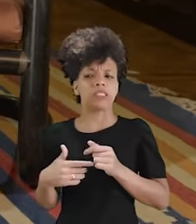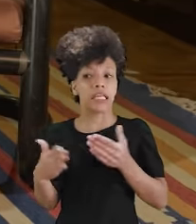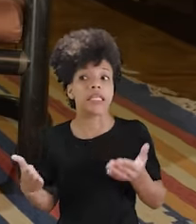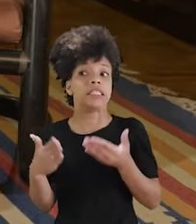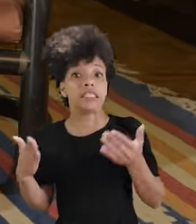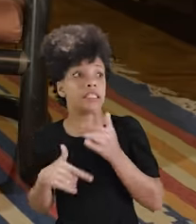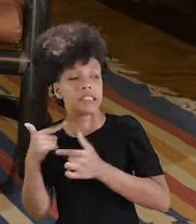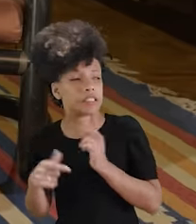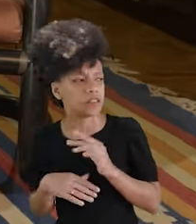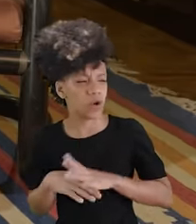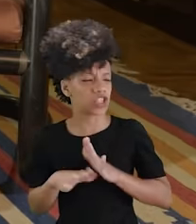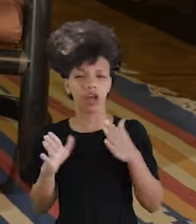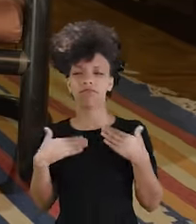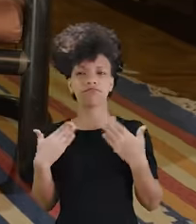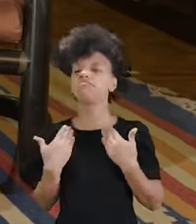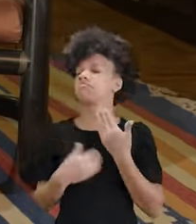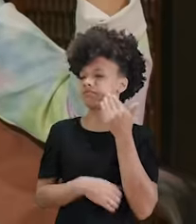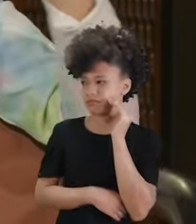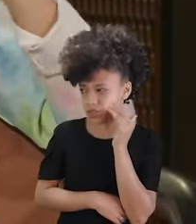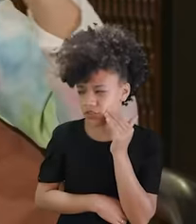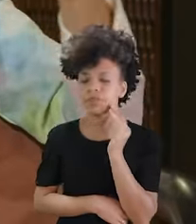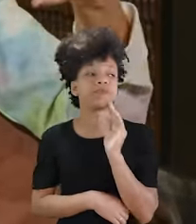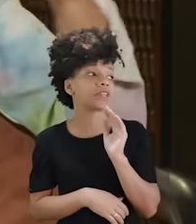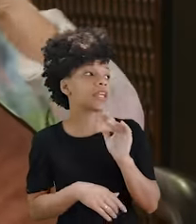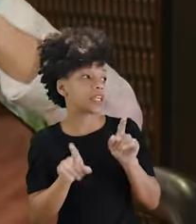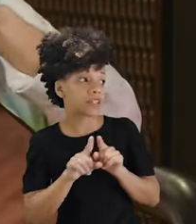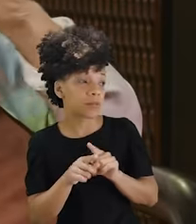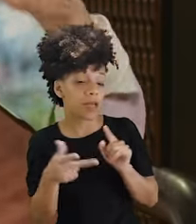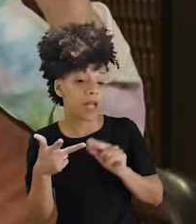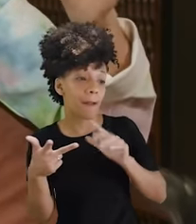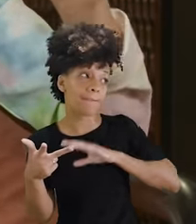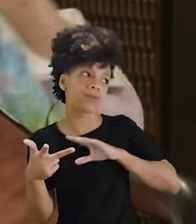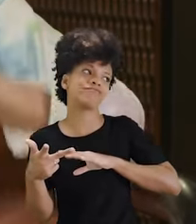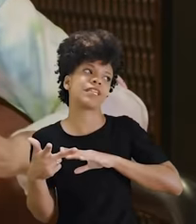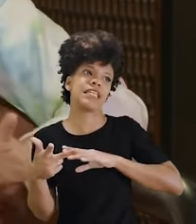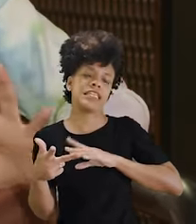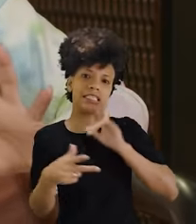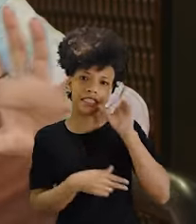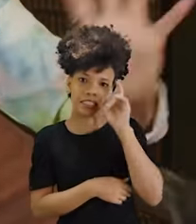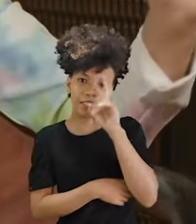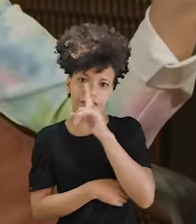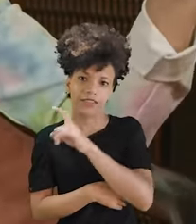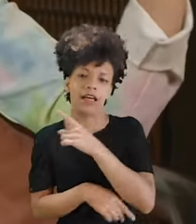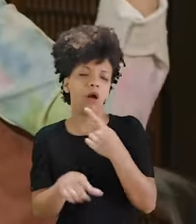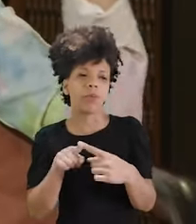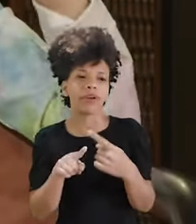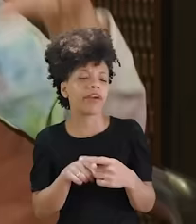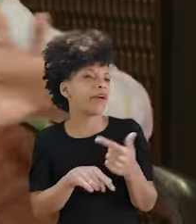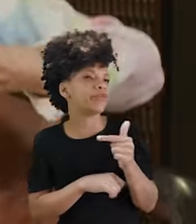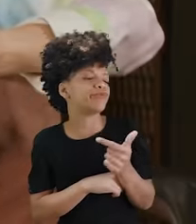nenhum entendeu já são animais e vinham portugueses aí era a dificuldade porque